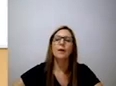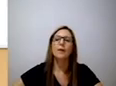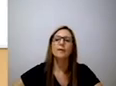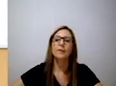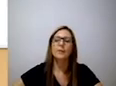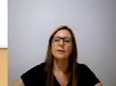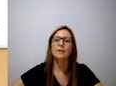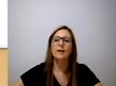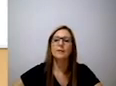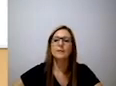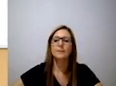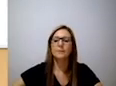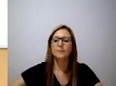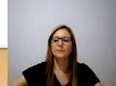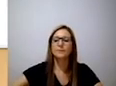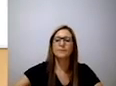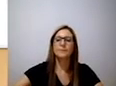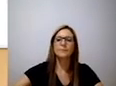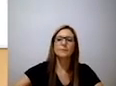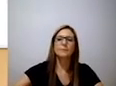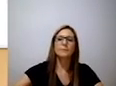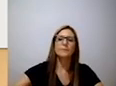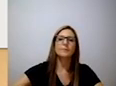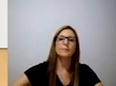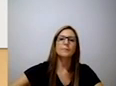ser trimestrais.